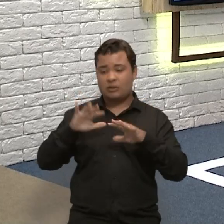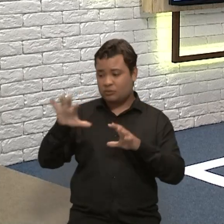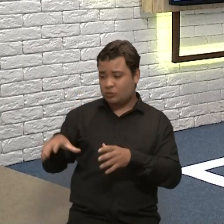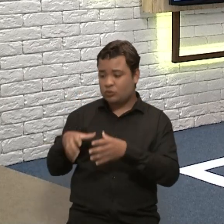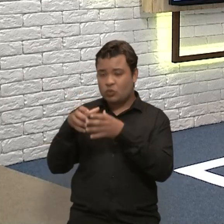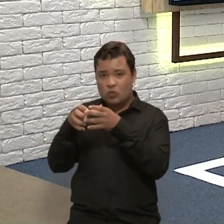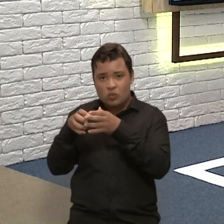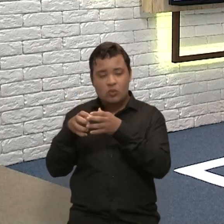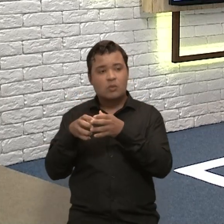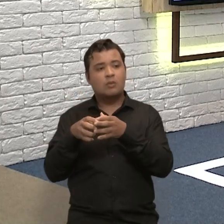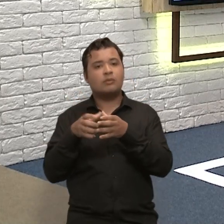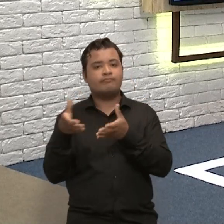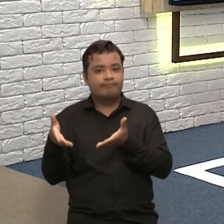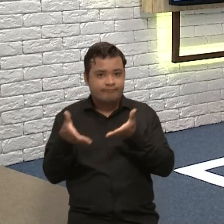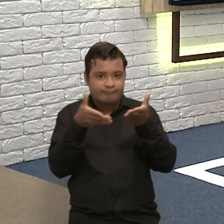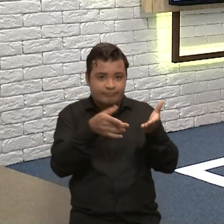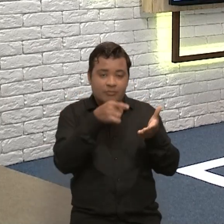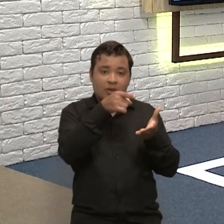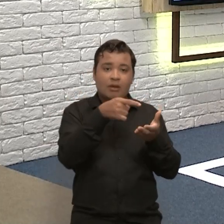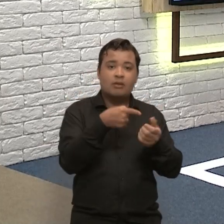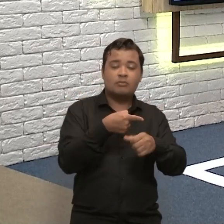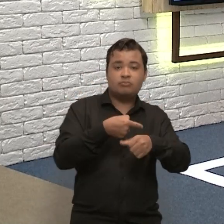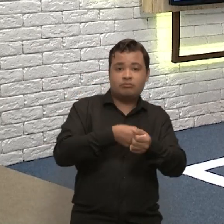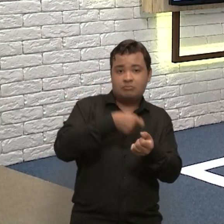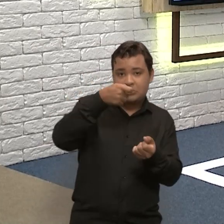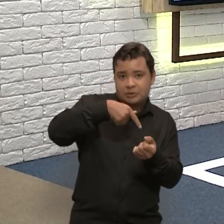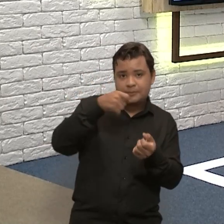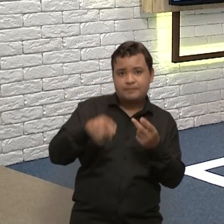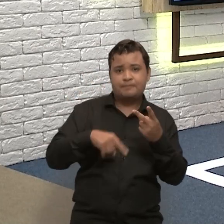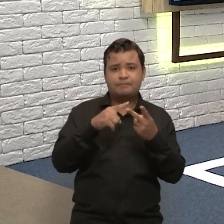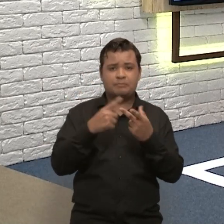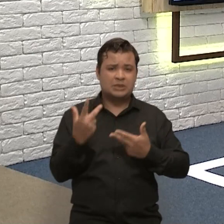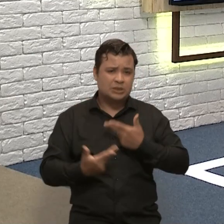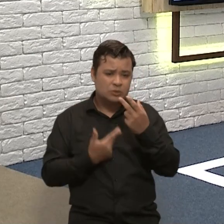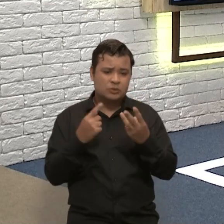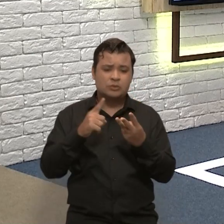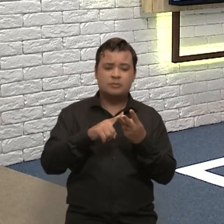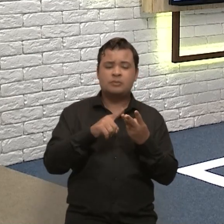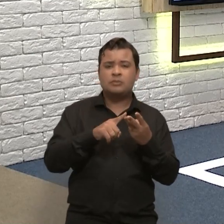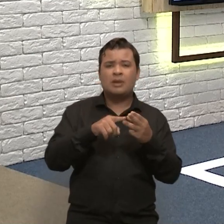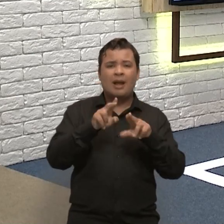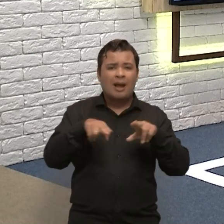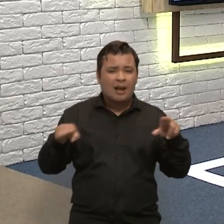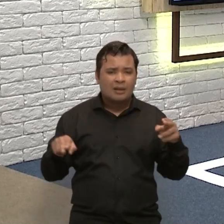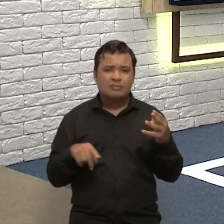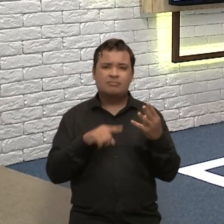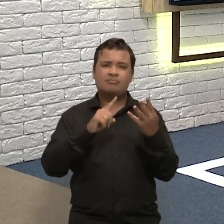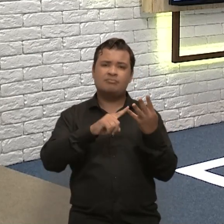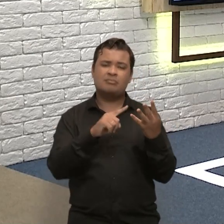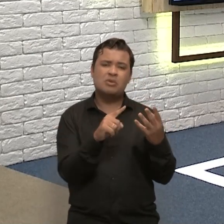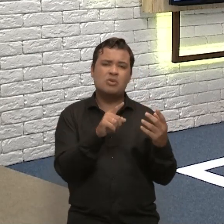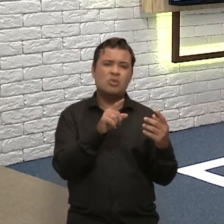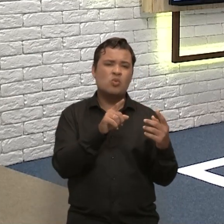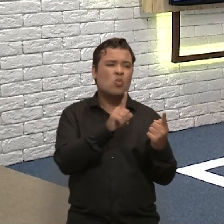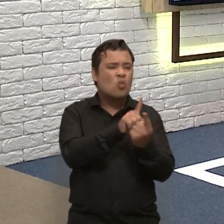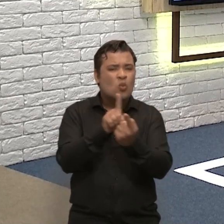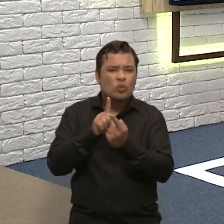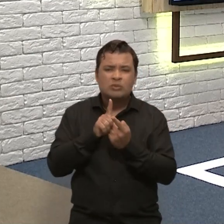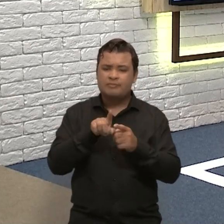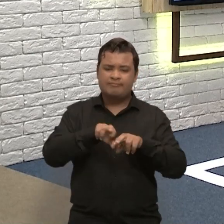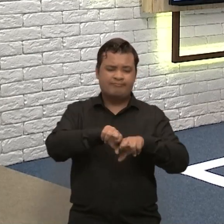para internar, para procedimento cirúrgico, para consulta no ambulatório, nas diversas clínicas e especialidades, e